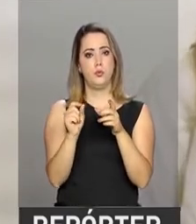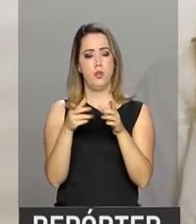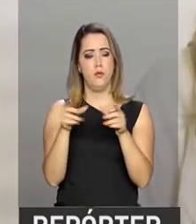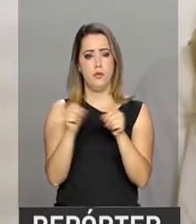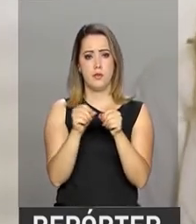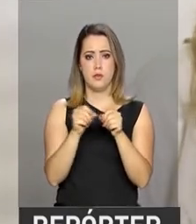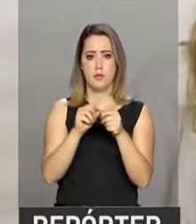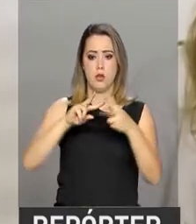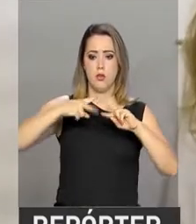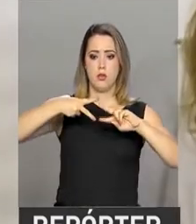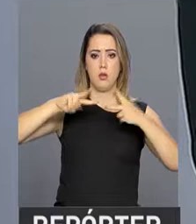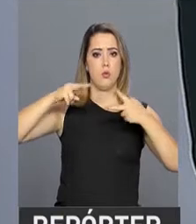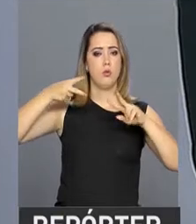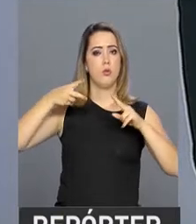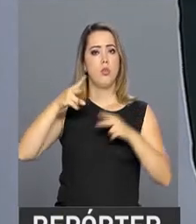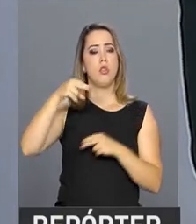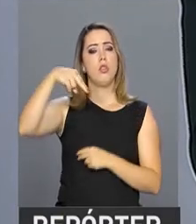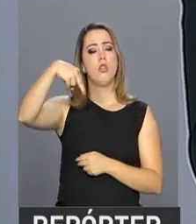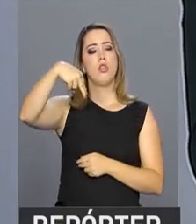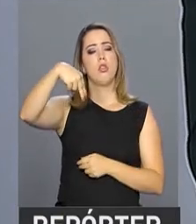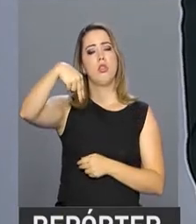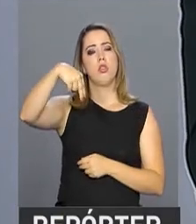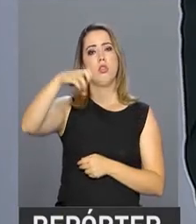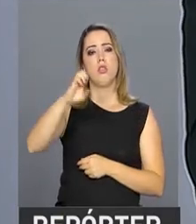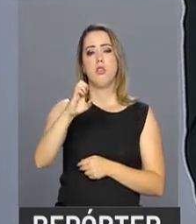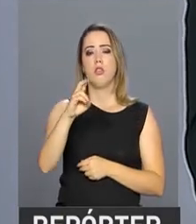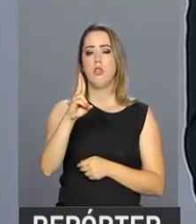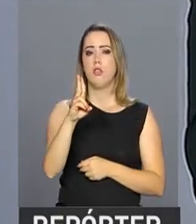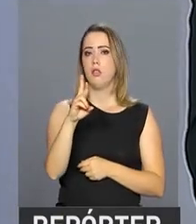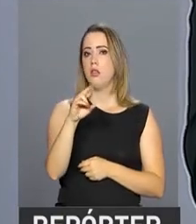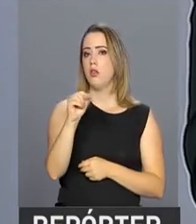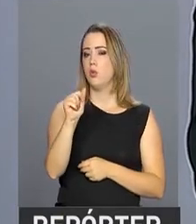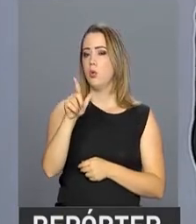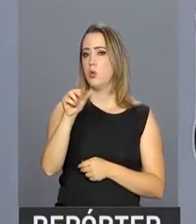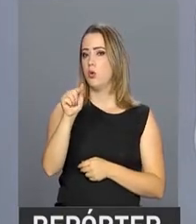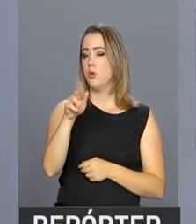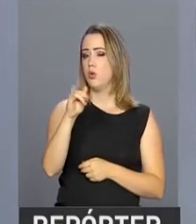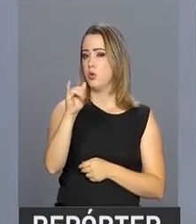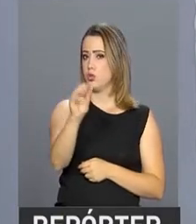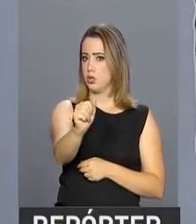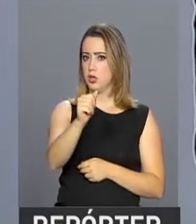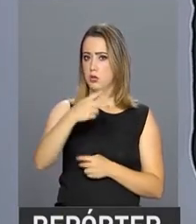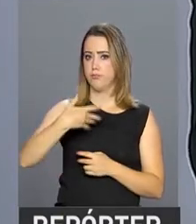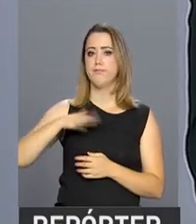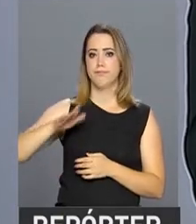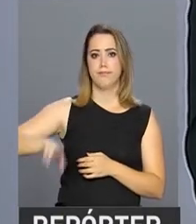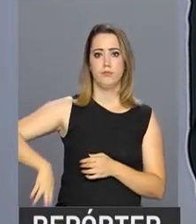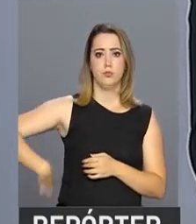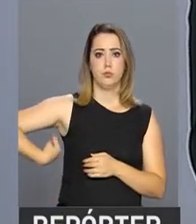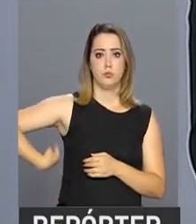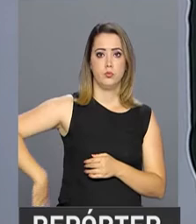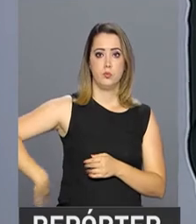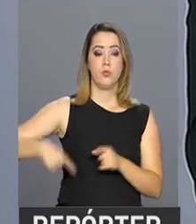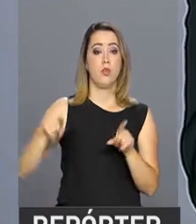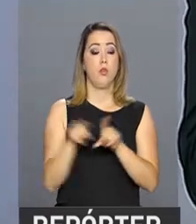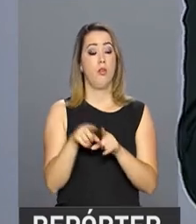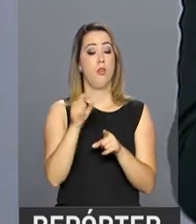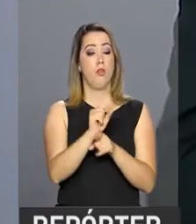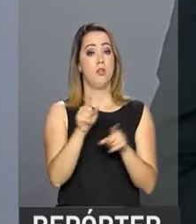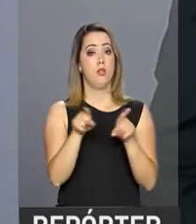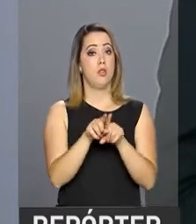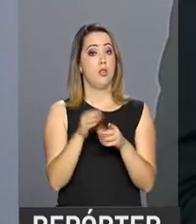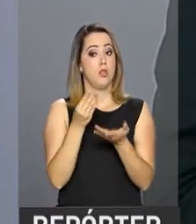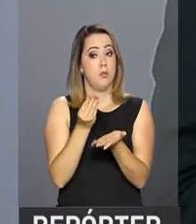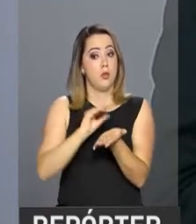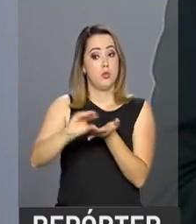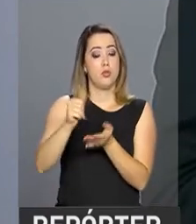e neurocirurgia o ministro da saúde ricardo barros anunciou também o repasse adicional de 113 milhões de